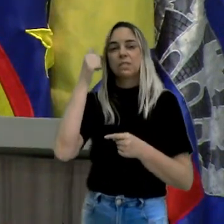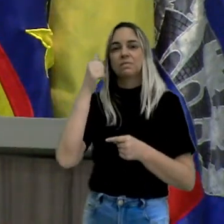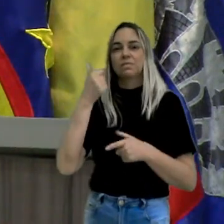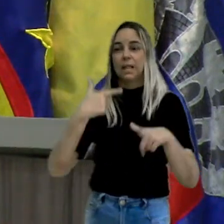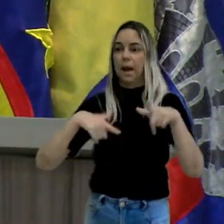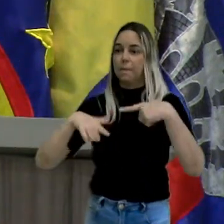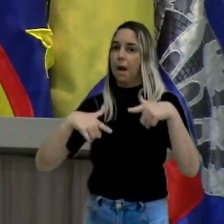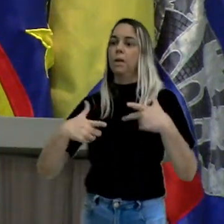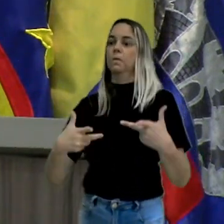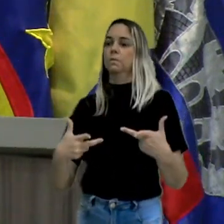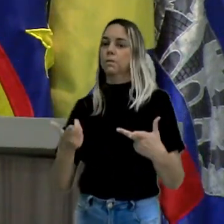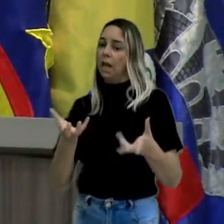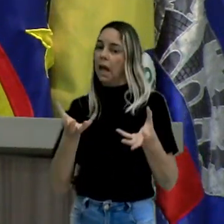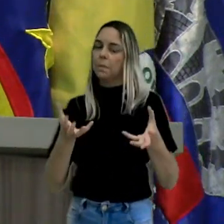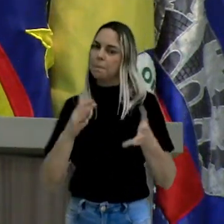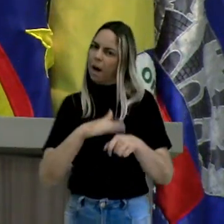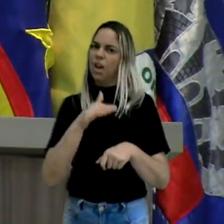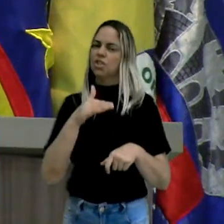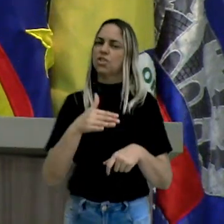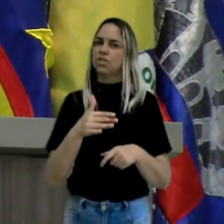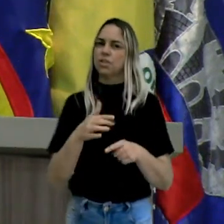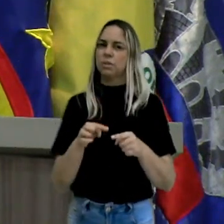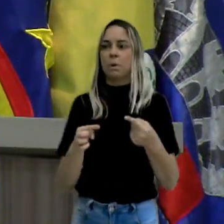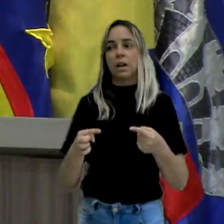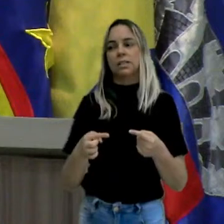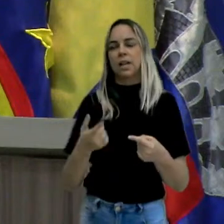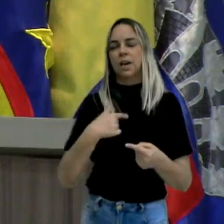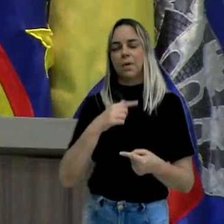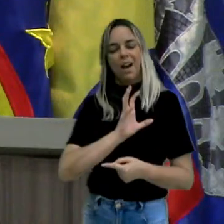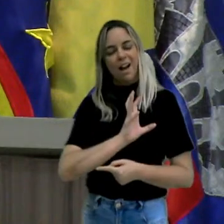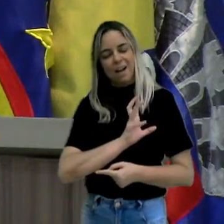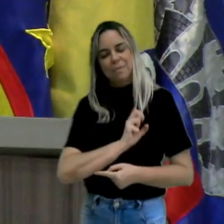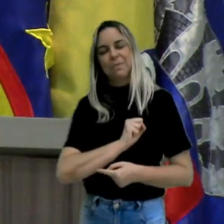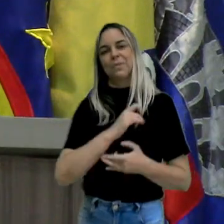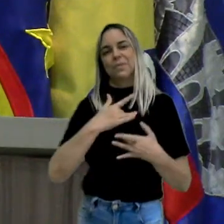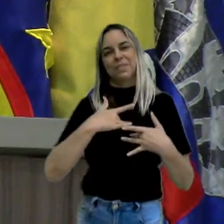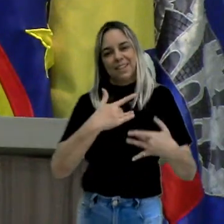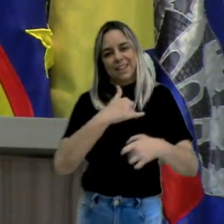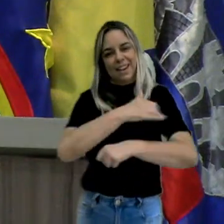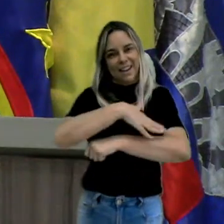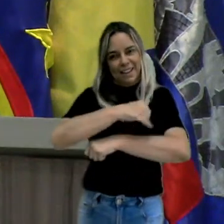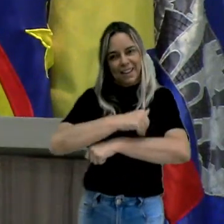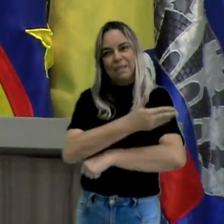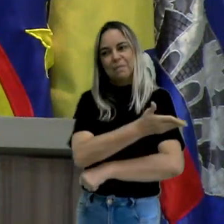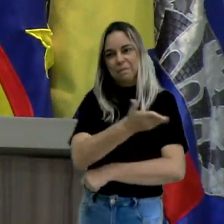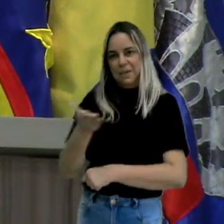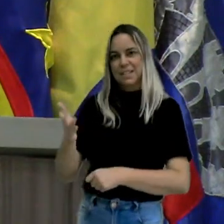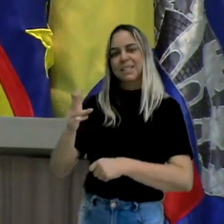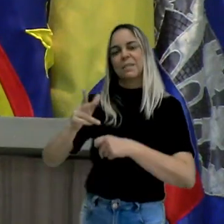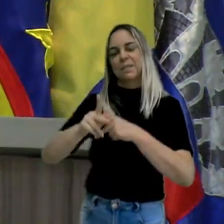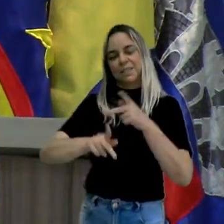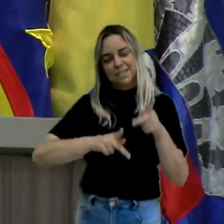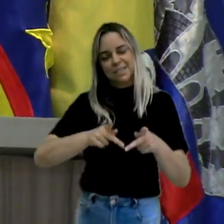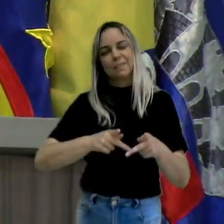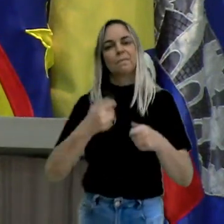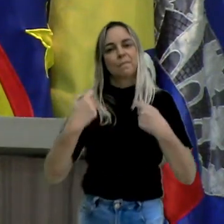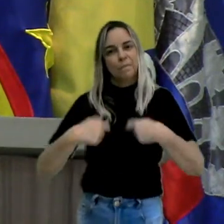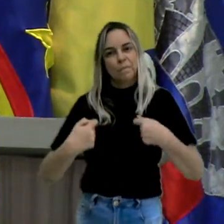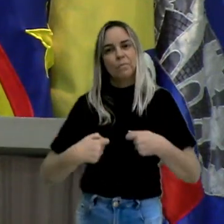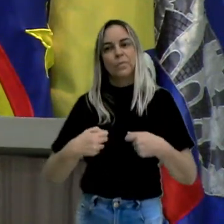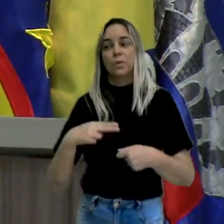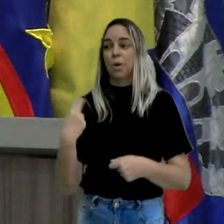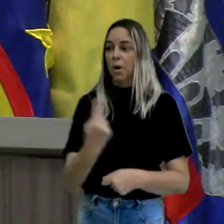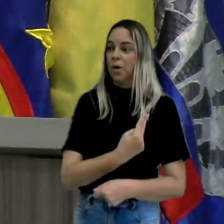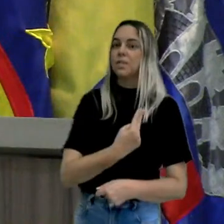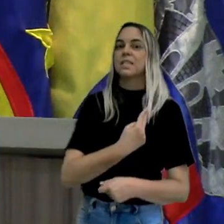quanto eu queria poder fazer muito mais. Mas aquilo que faço, faço com amor e carinho pelas pessoas, porque as pessoas precisam do nosso